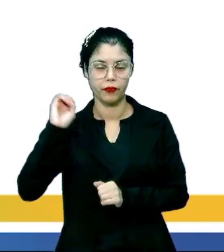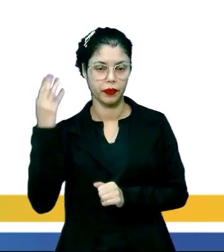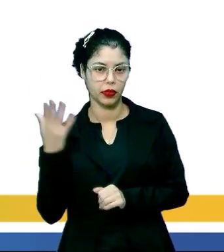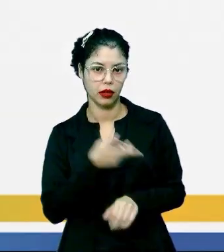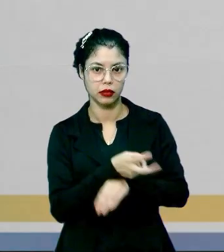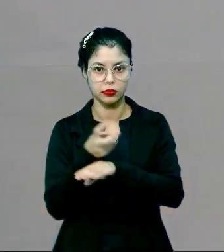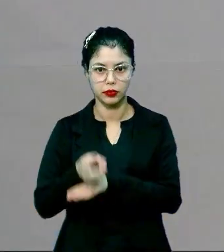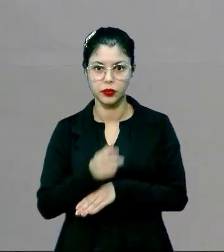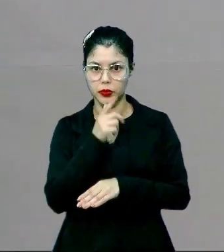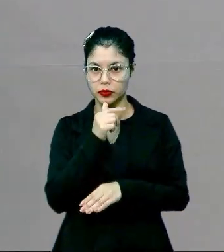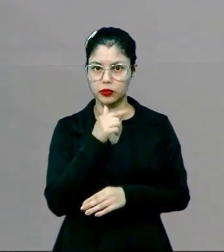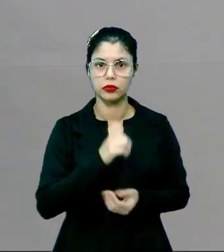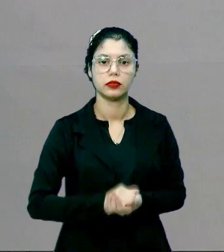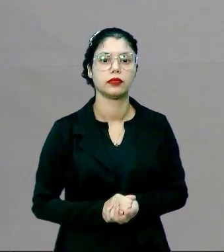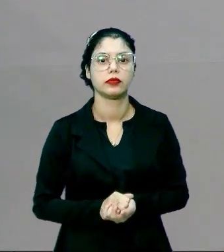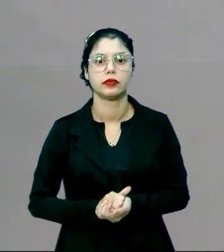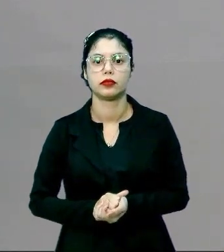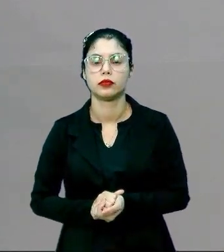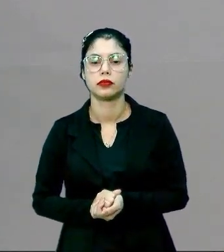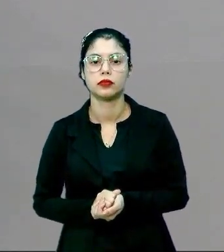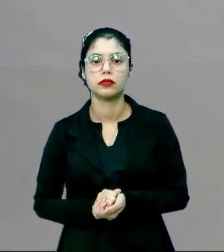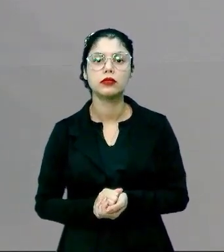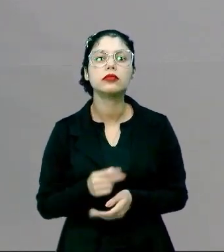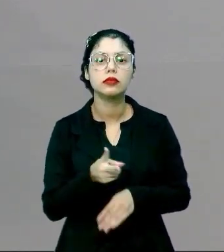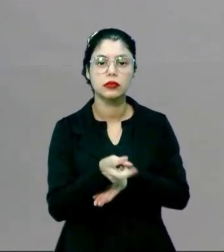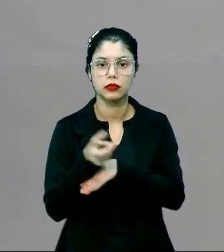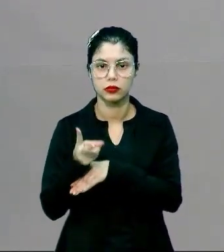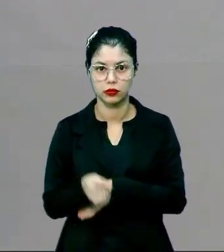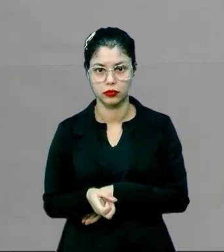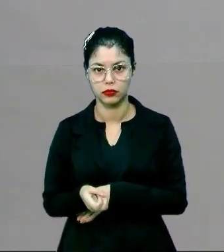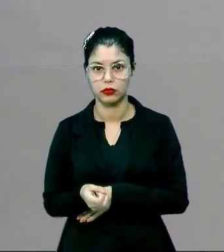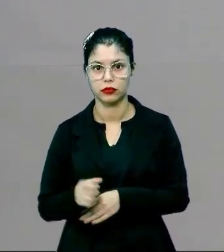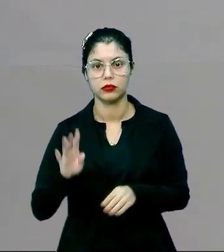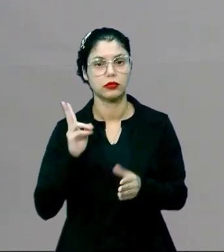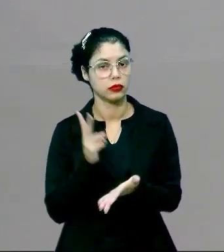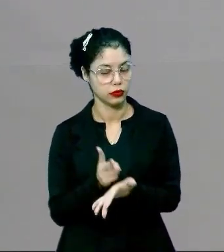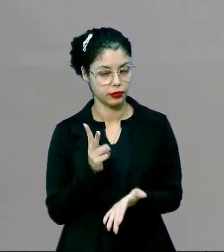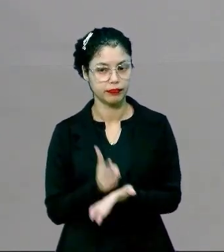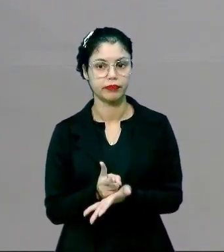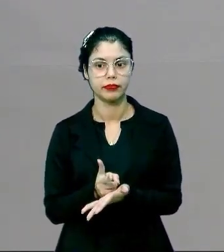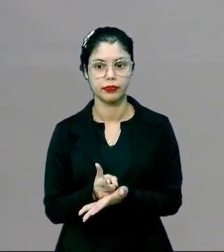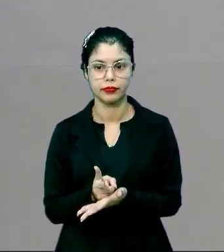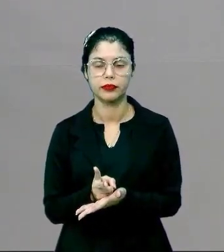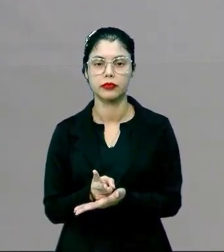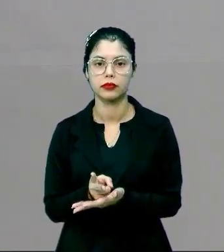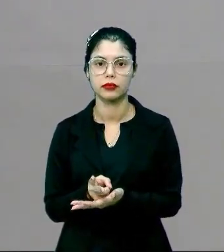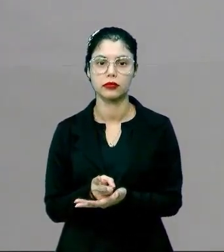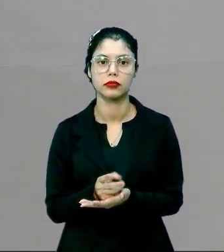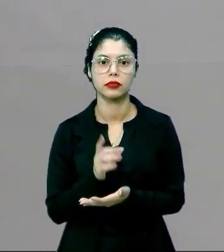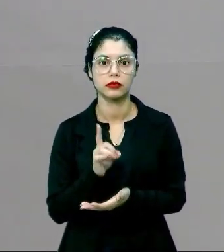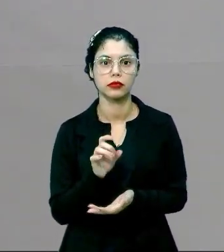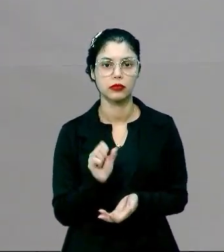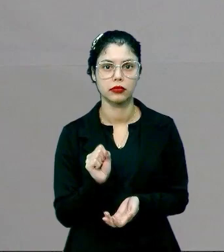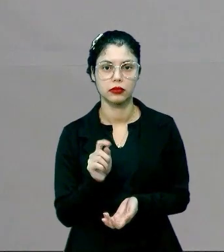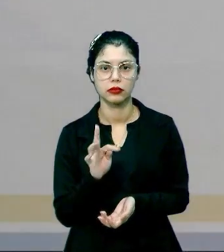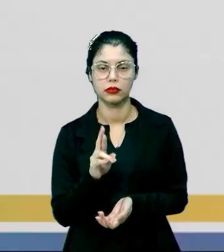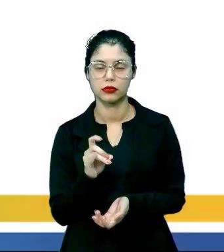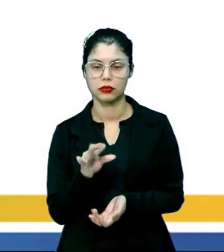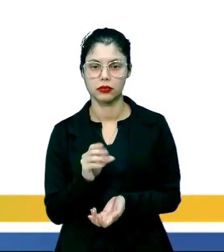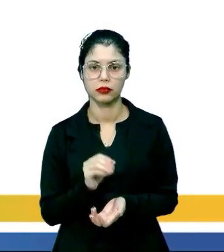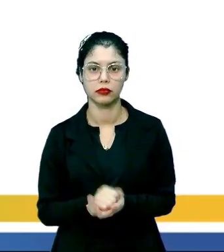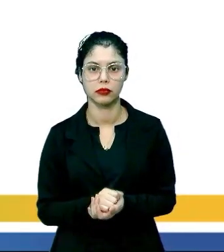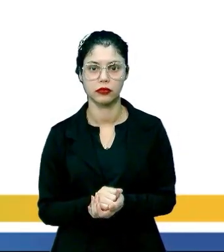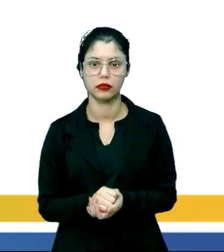a absorção de água, ou seja, a gente está absorvendo, reabsorvendo água para a gente não ficar desidratado, tá